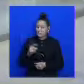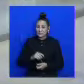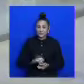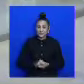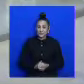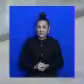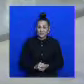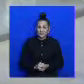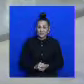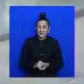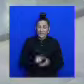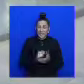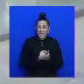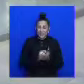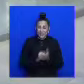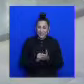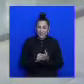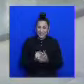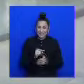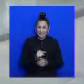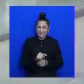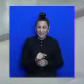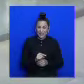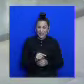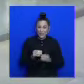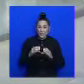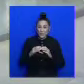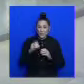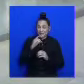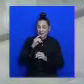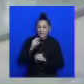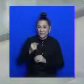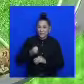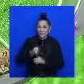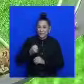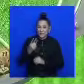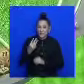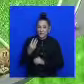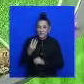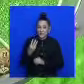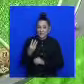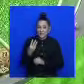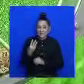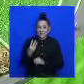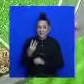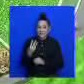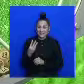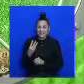Anote aí, bola verde número 3,